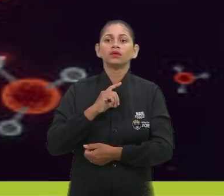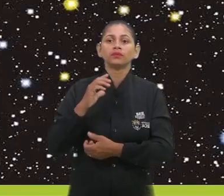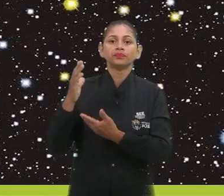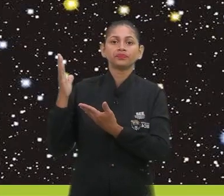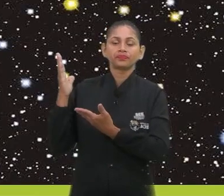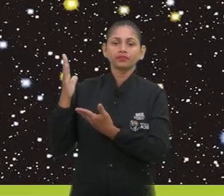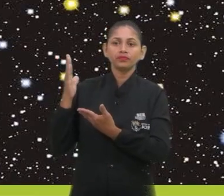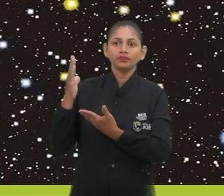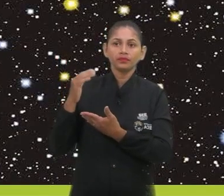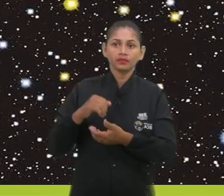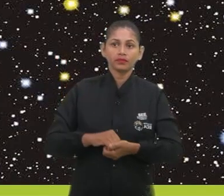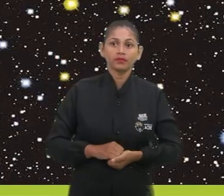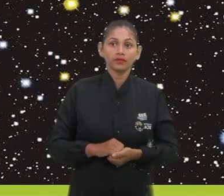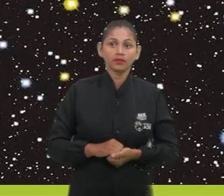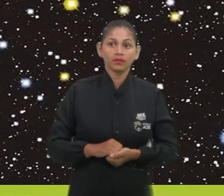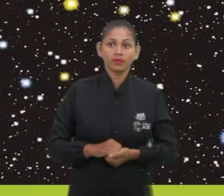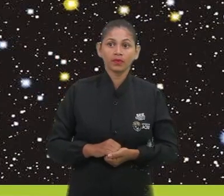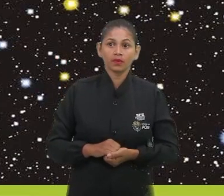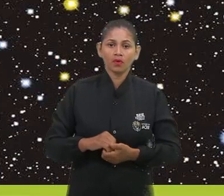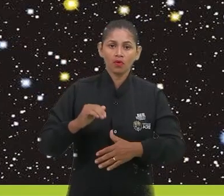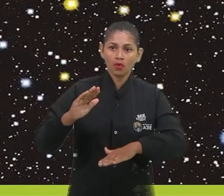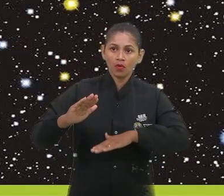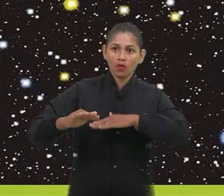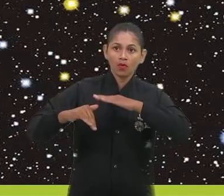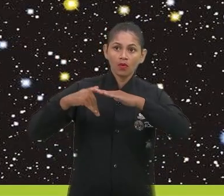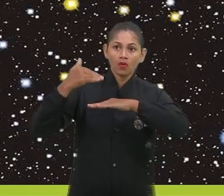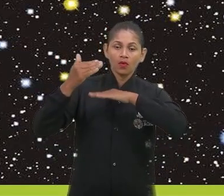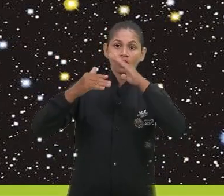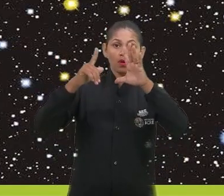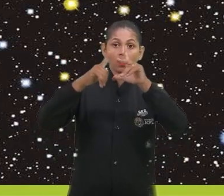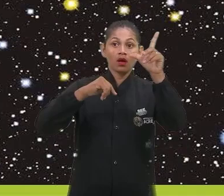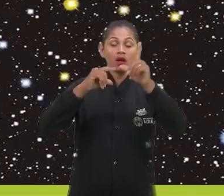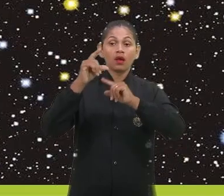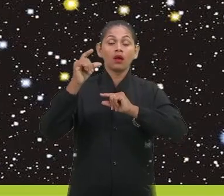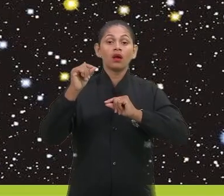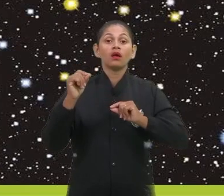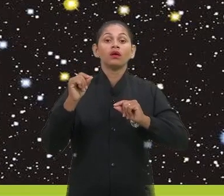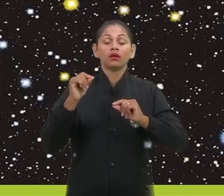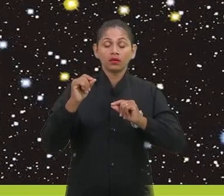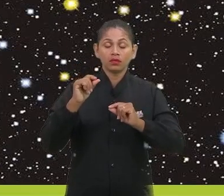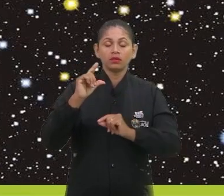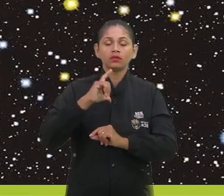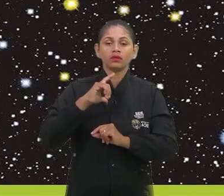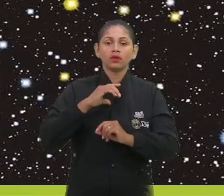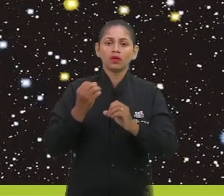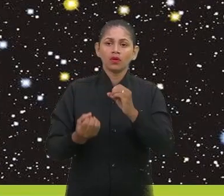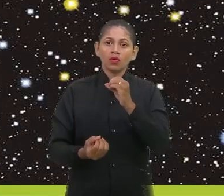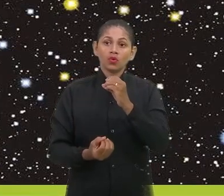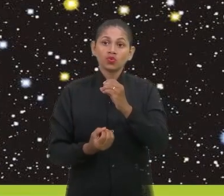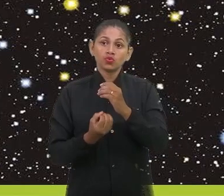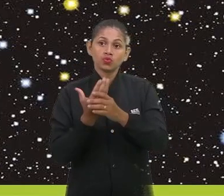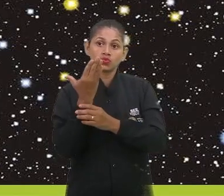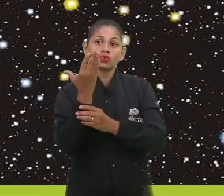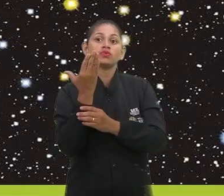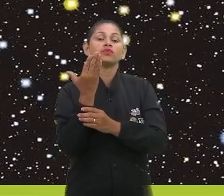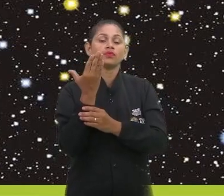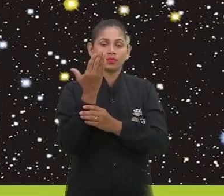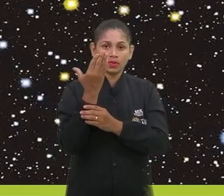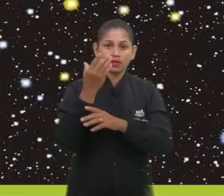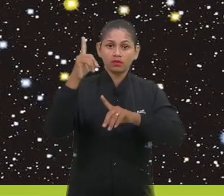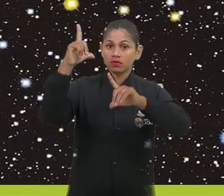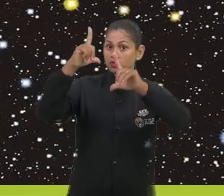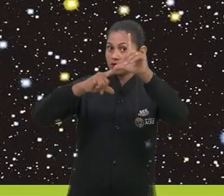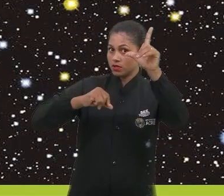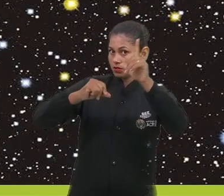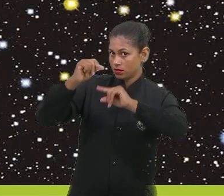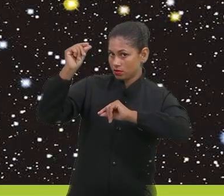a evolução estelar. Essa evolução estelar, ela tem a ver com o nascimento e com o surgimento de estrela. Então,